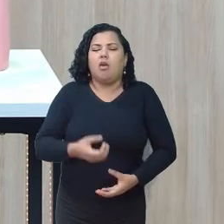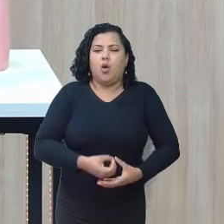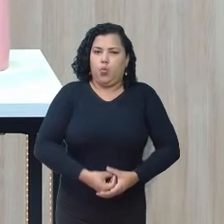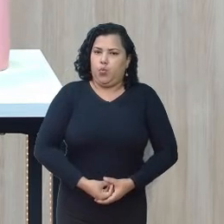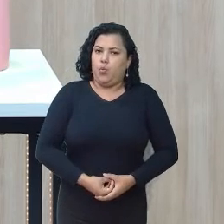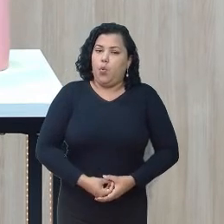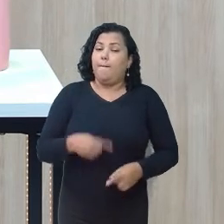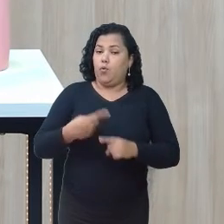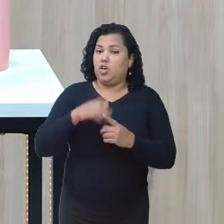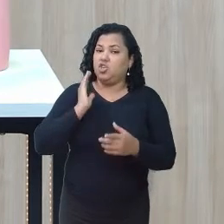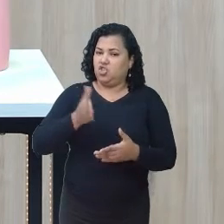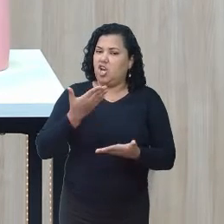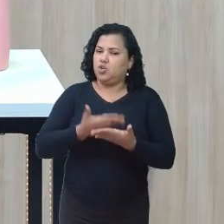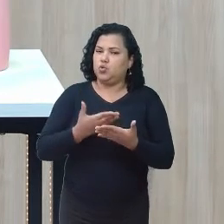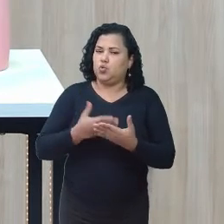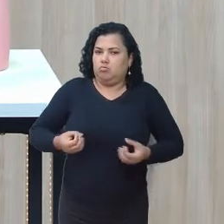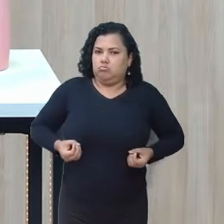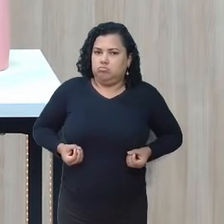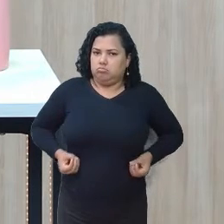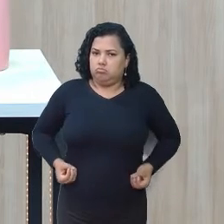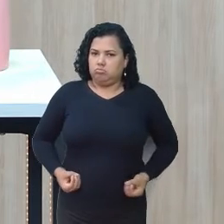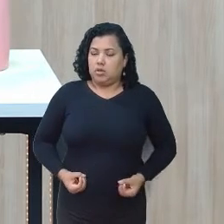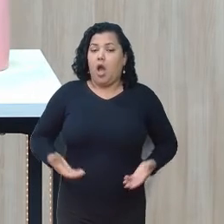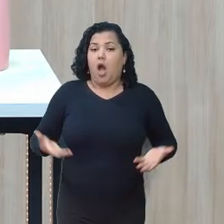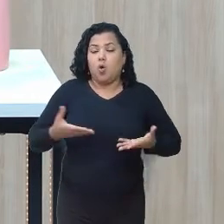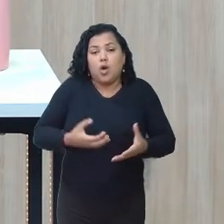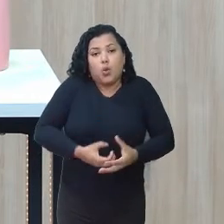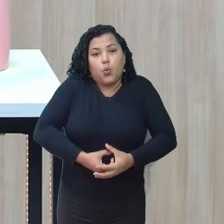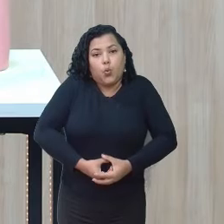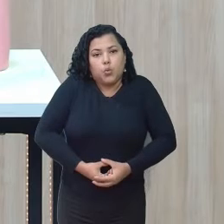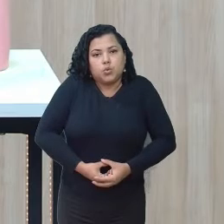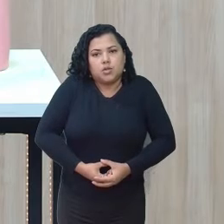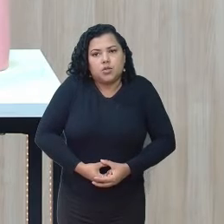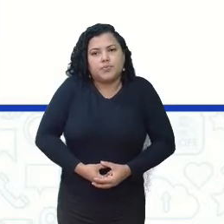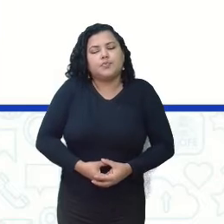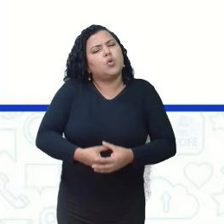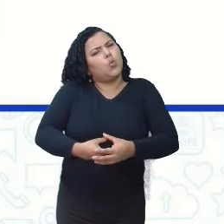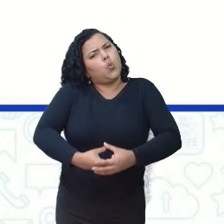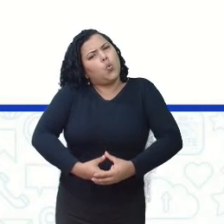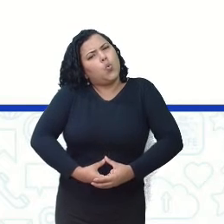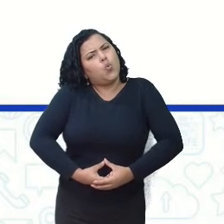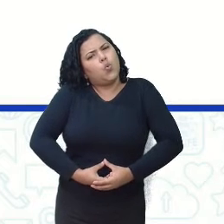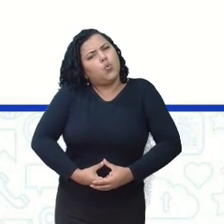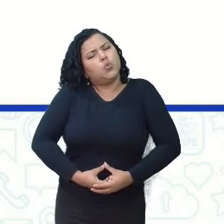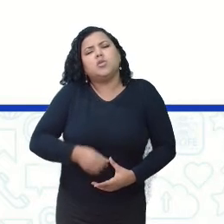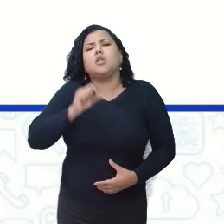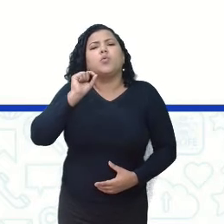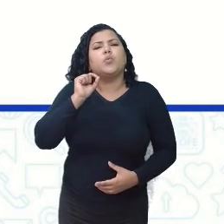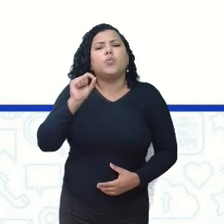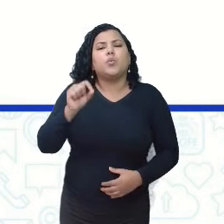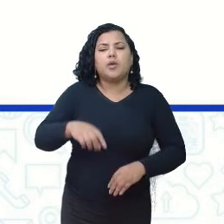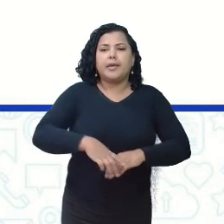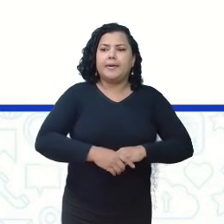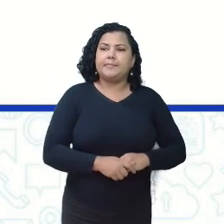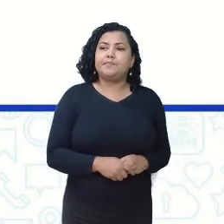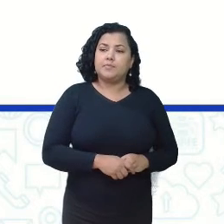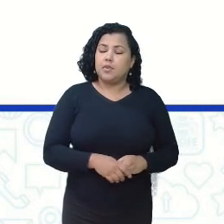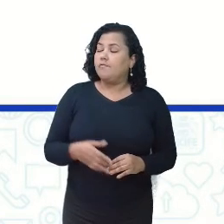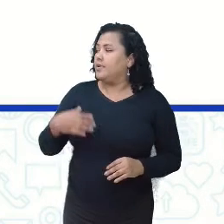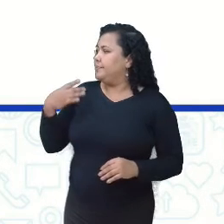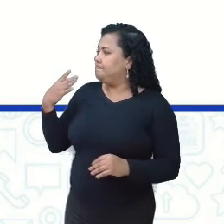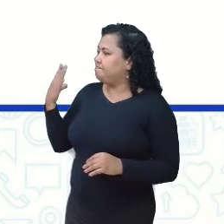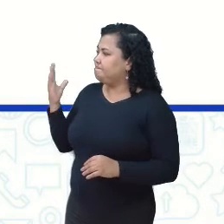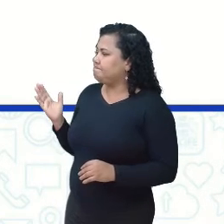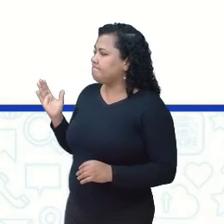os ovários, e agora vamos ver o útero. E o que é realmente o útero? Não é tão